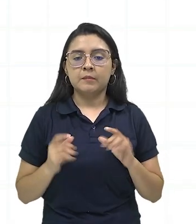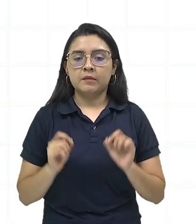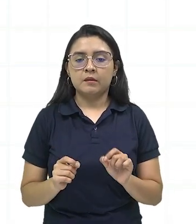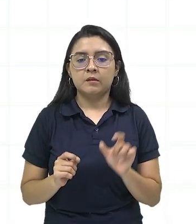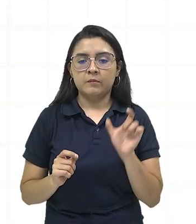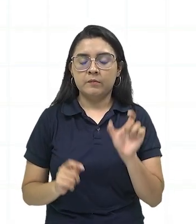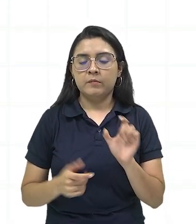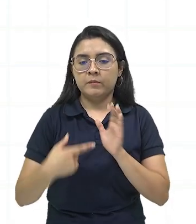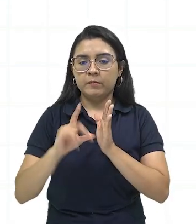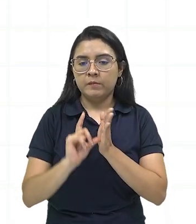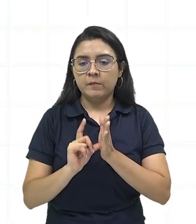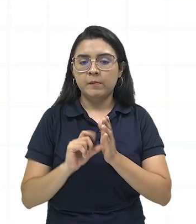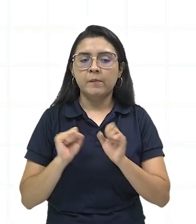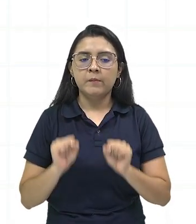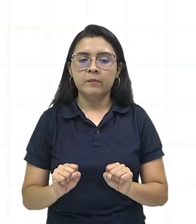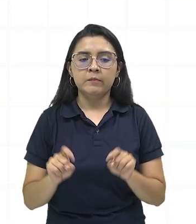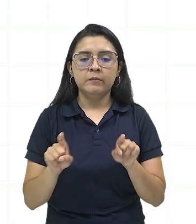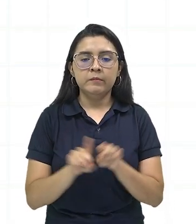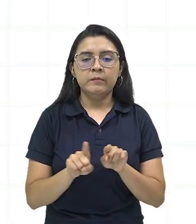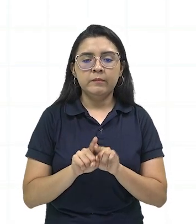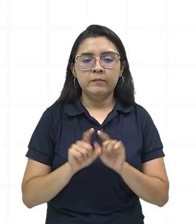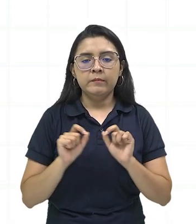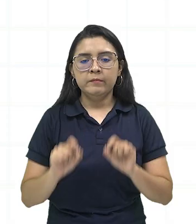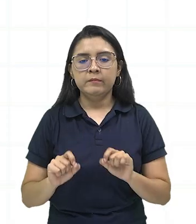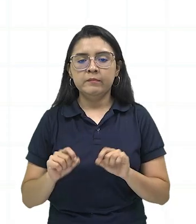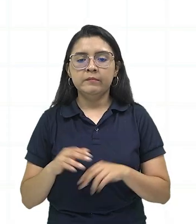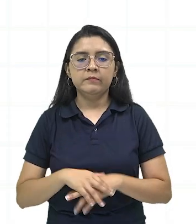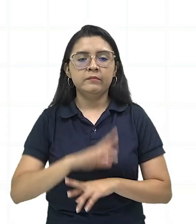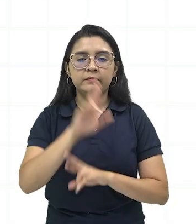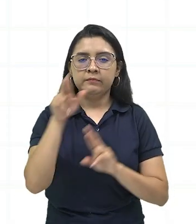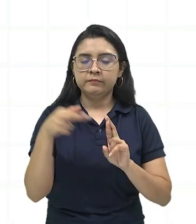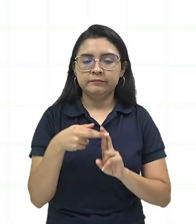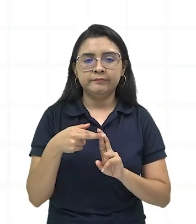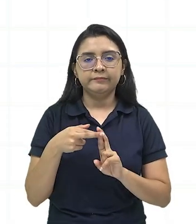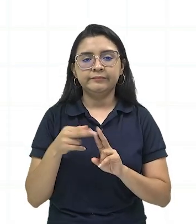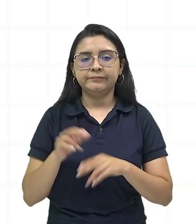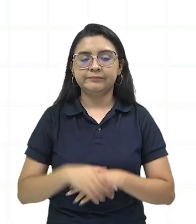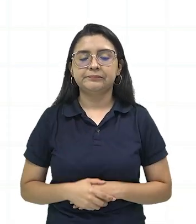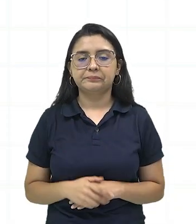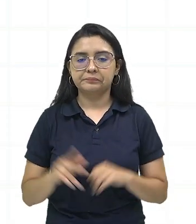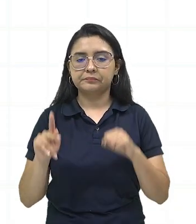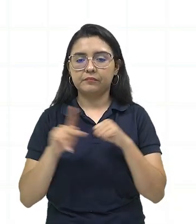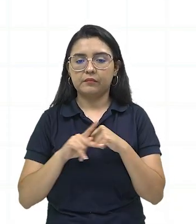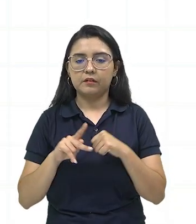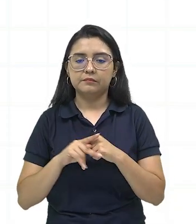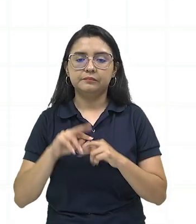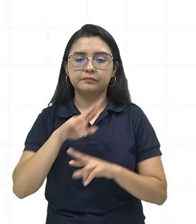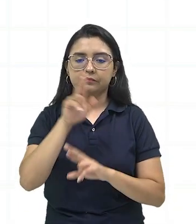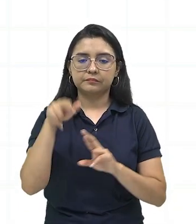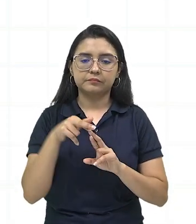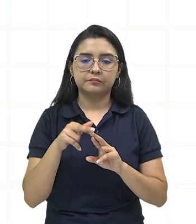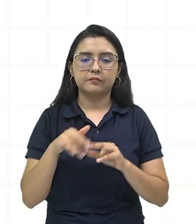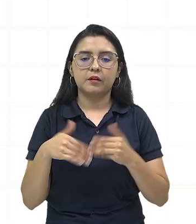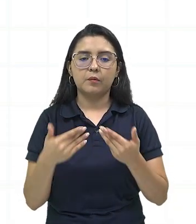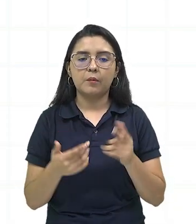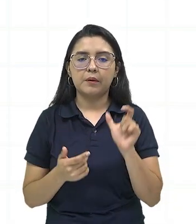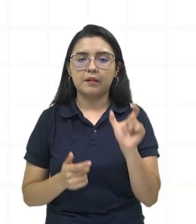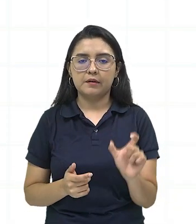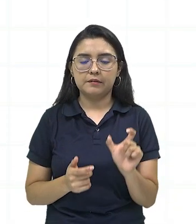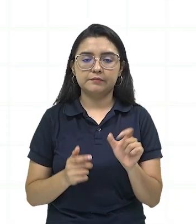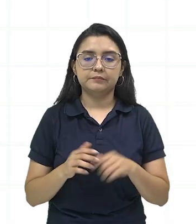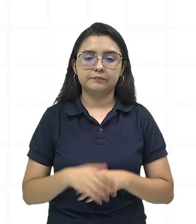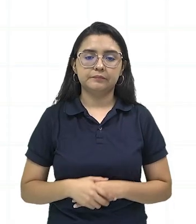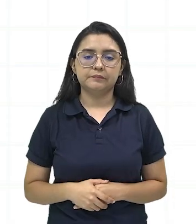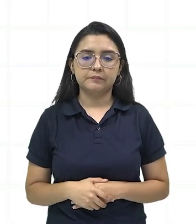palavra antecedente, pode vir também qual é o referente, o pronome relativo que se refere a qual termo, né? O